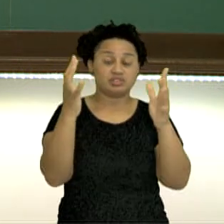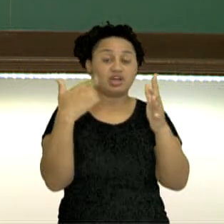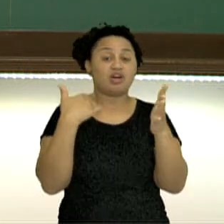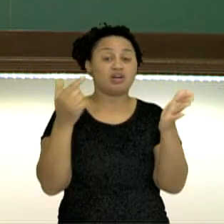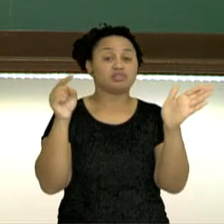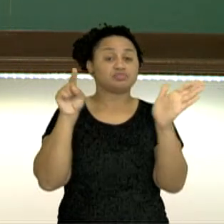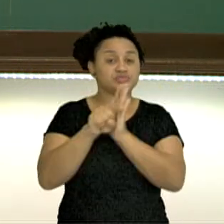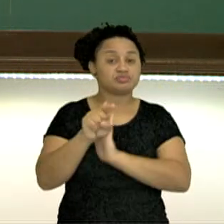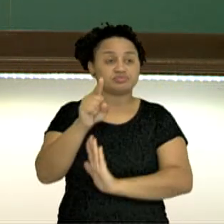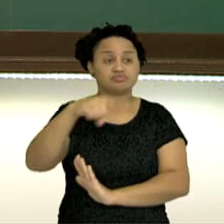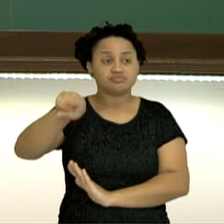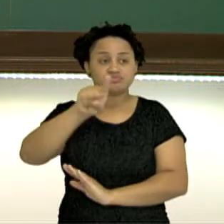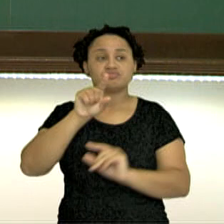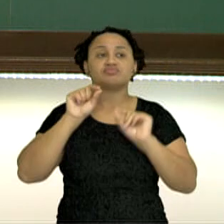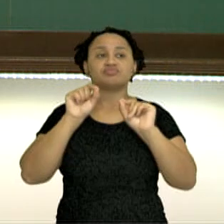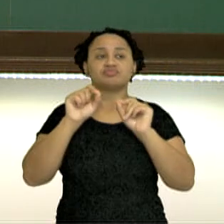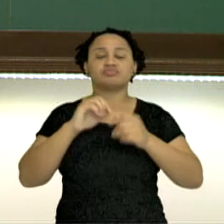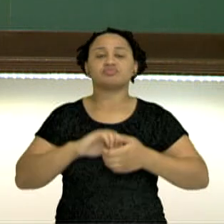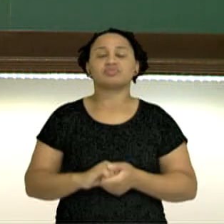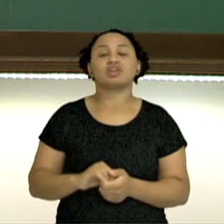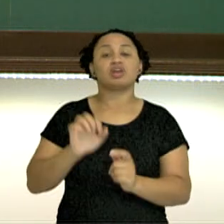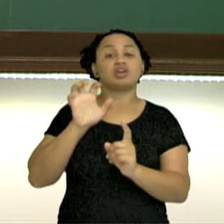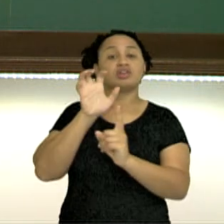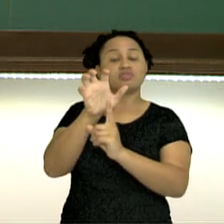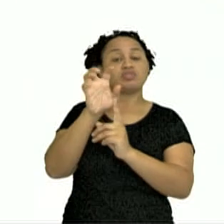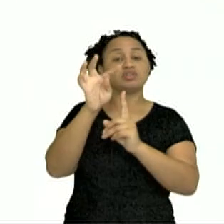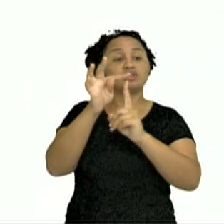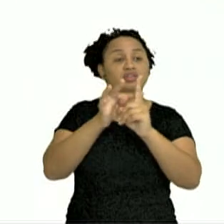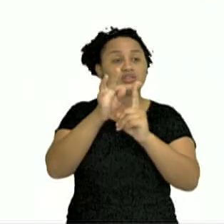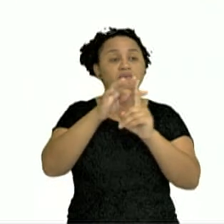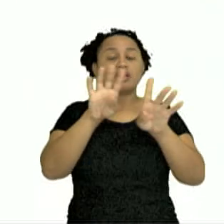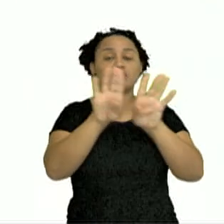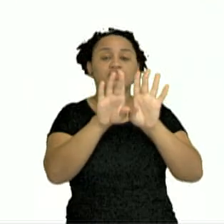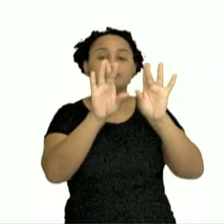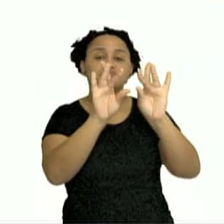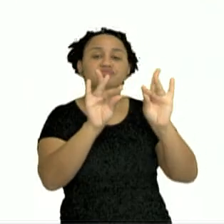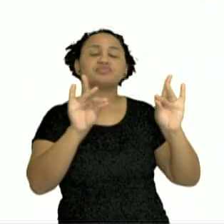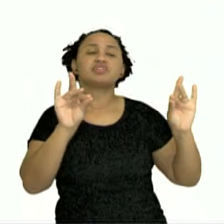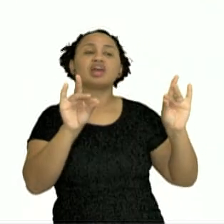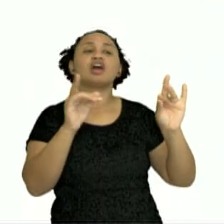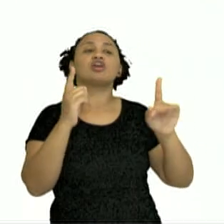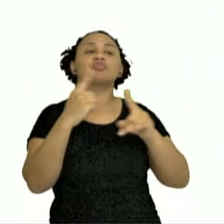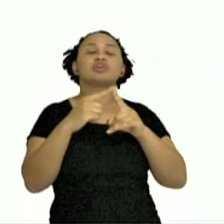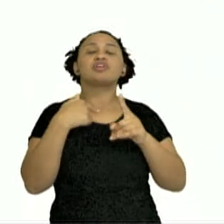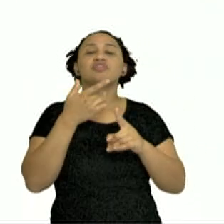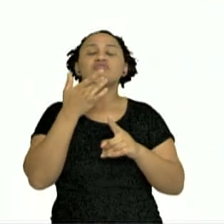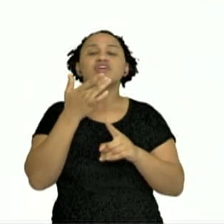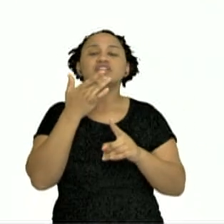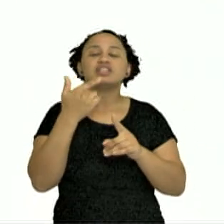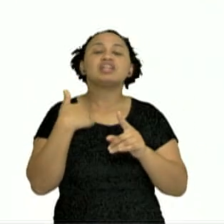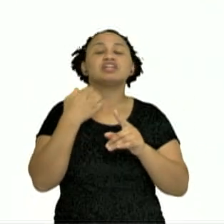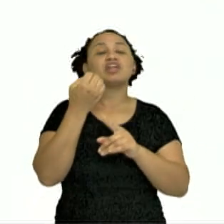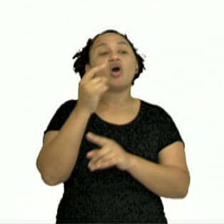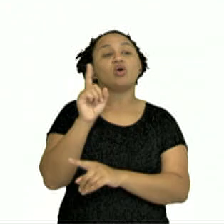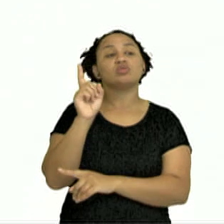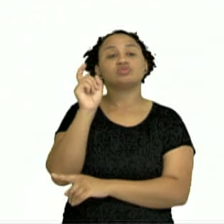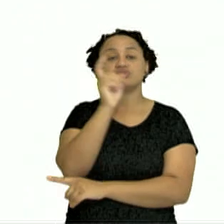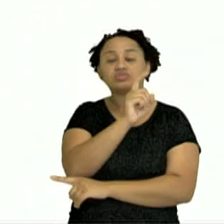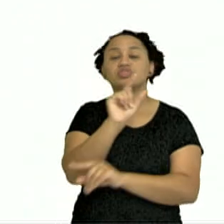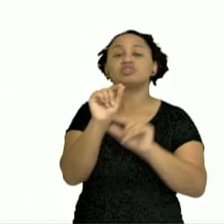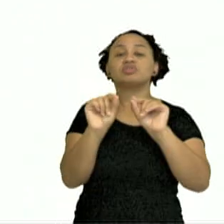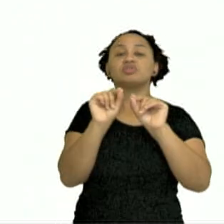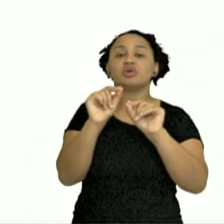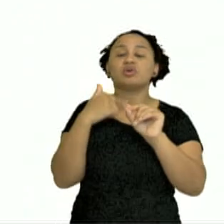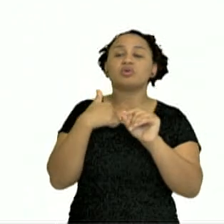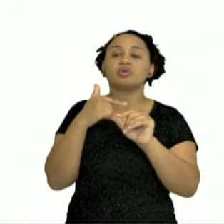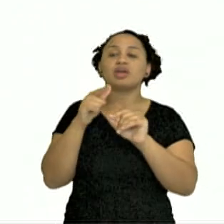na tela para você, Influi na temperatura e na umidade ao facilitar ou dificultar a